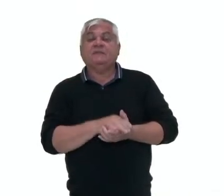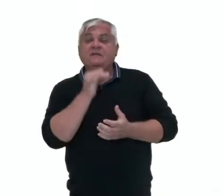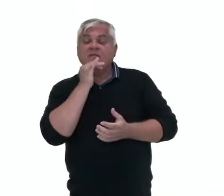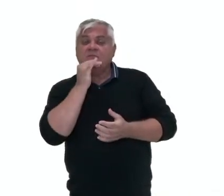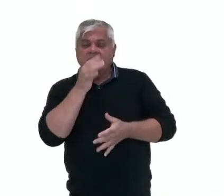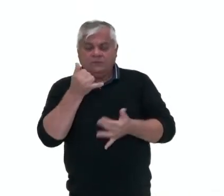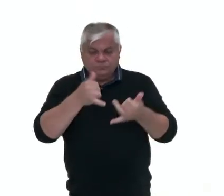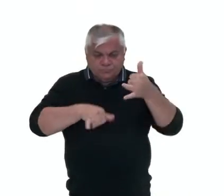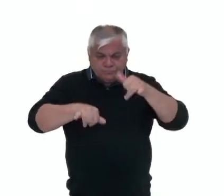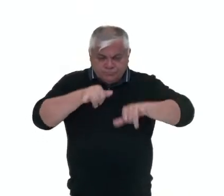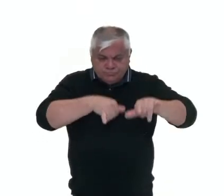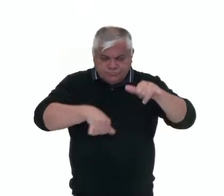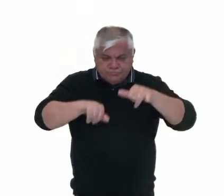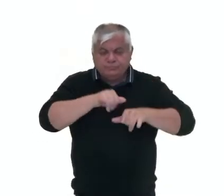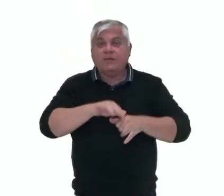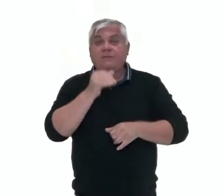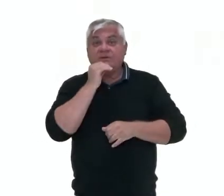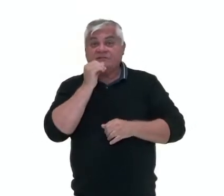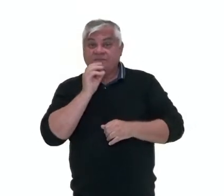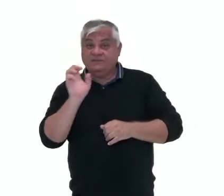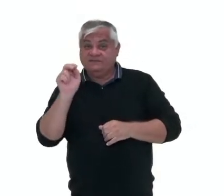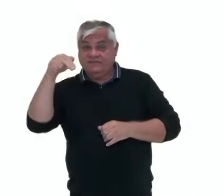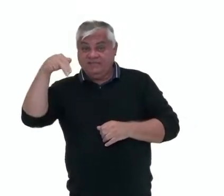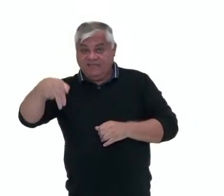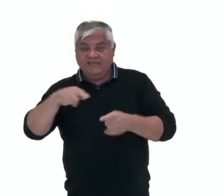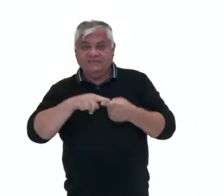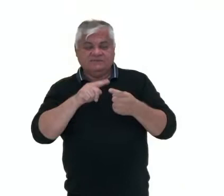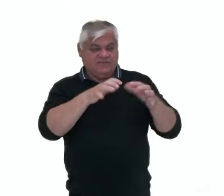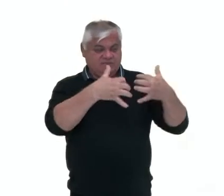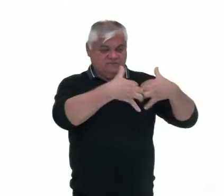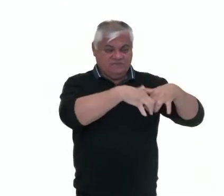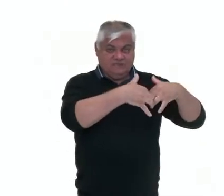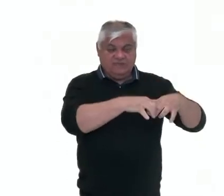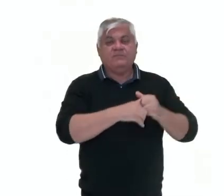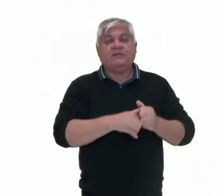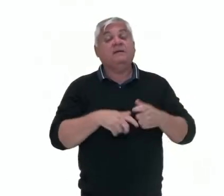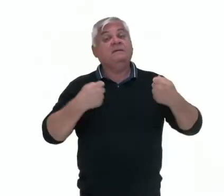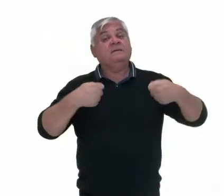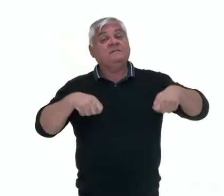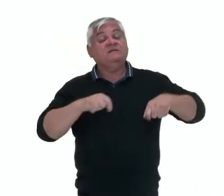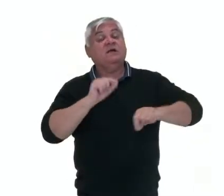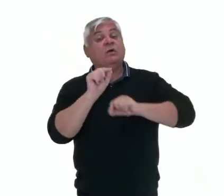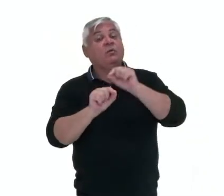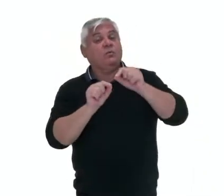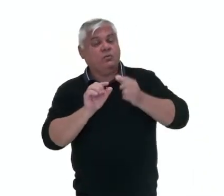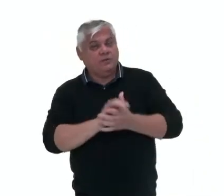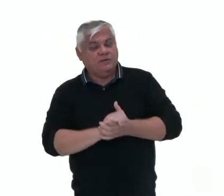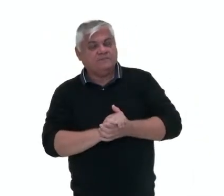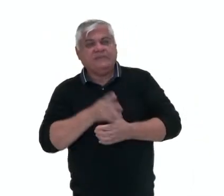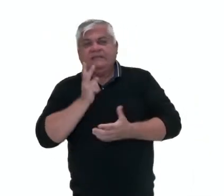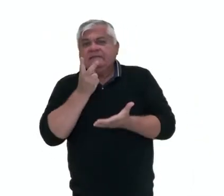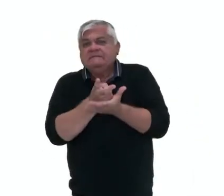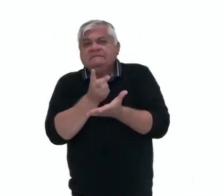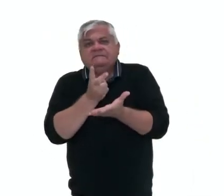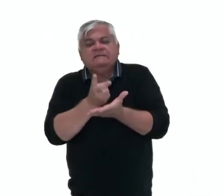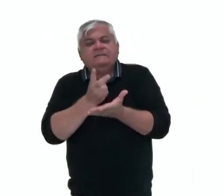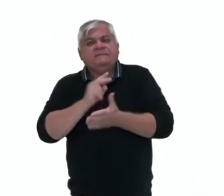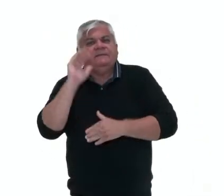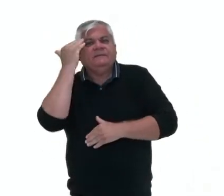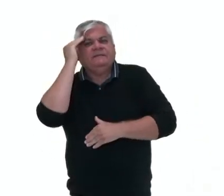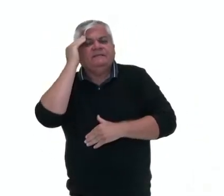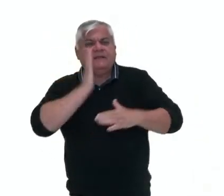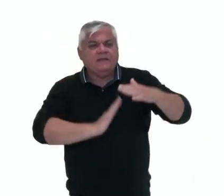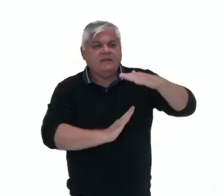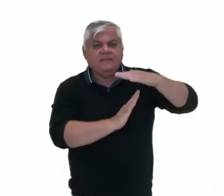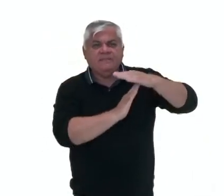reação química em termos da cinética química e da termodinâmica deve ser realizada conscientemente para compreender os limites